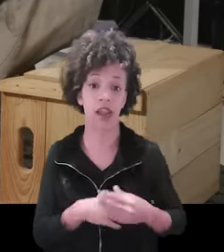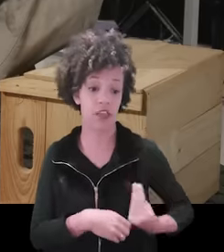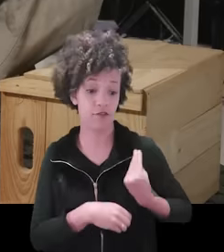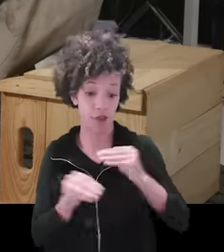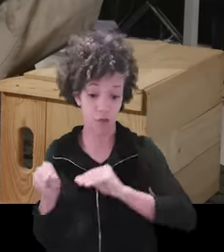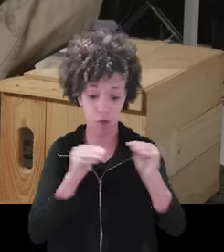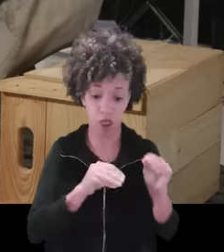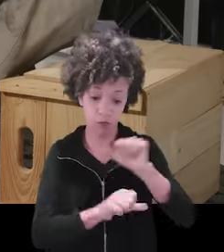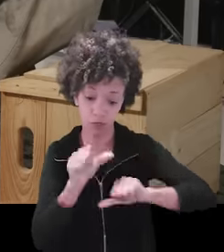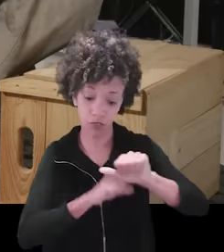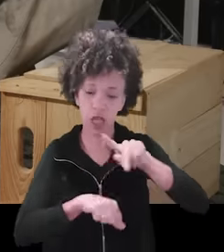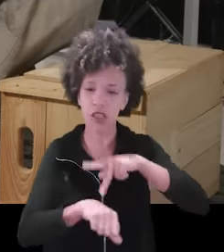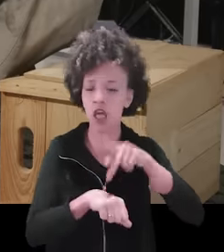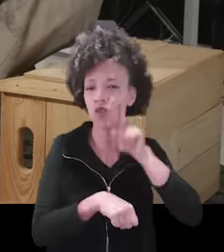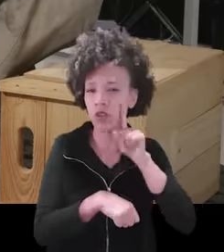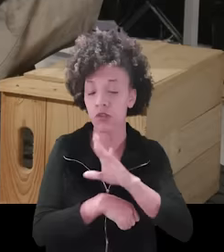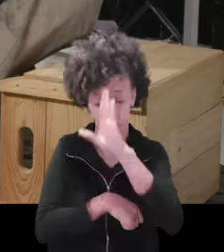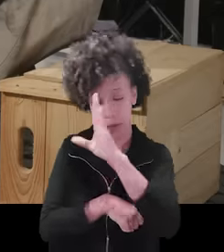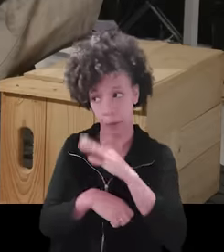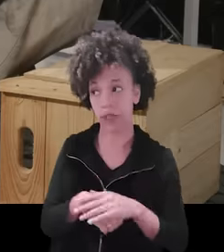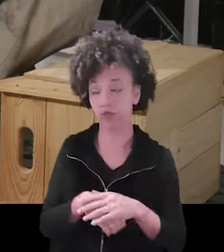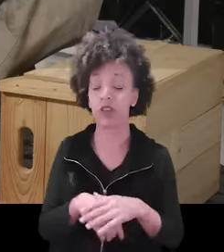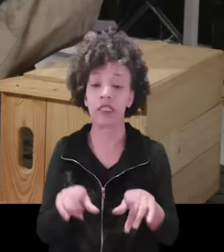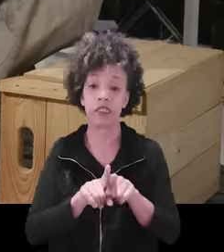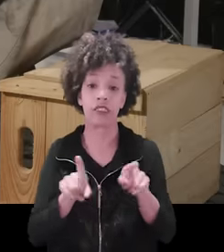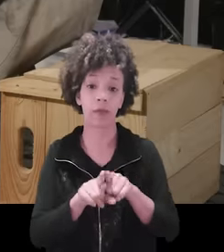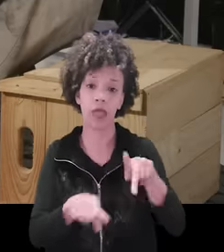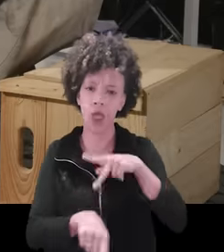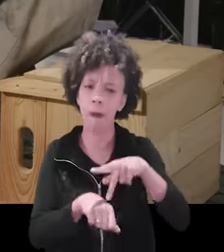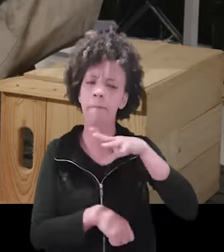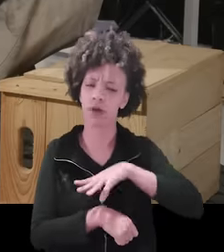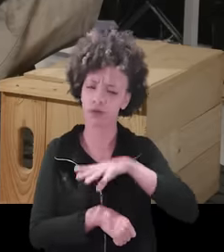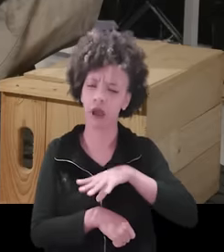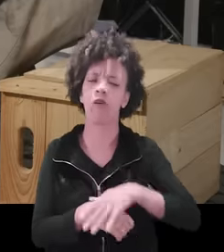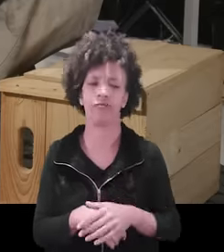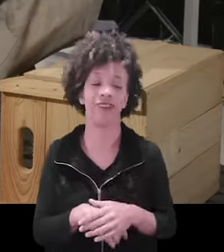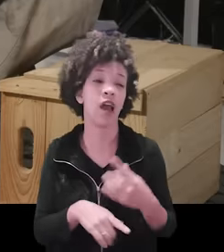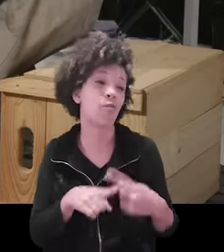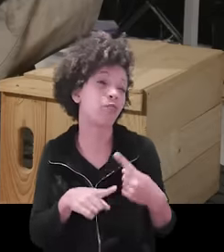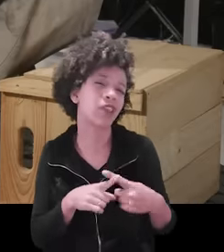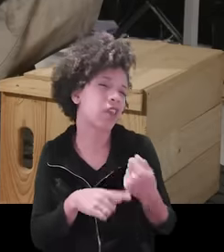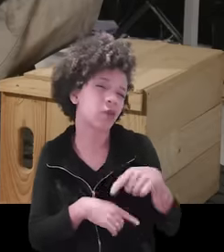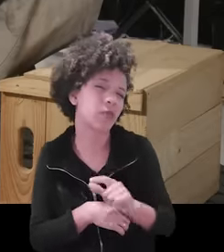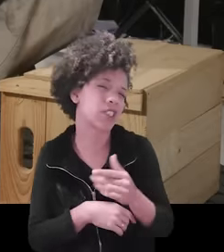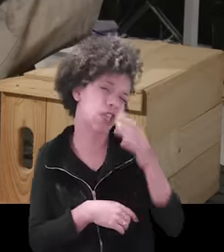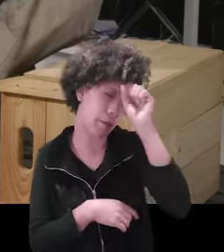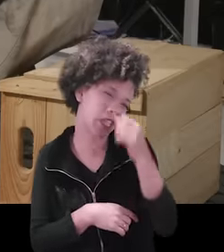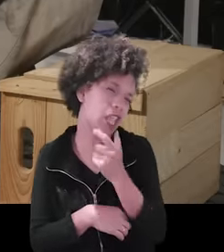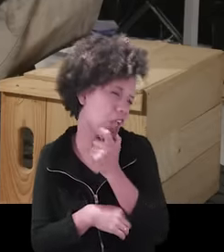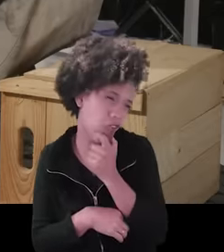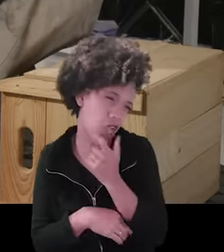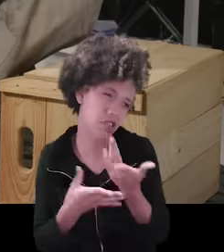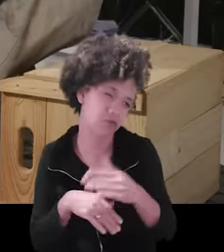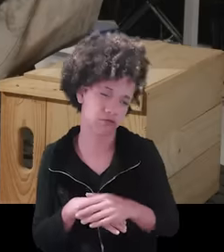sair do Brasil morar em nos Estados Unidos principalmente né Principalmente para um lugar também viu Portugal também porque daí não só fala inglês né